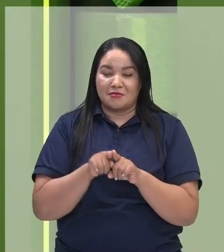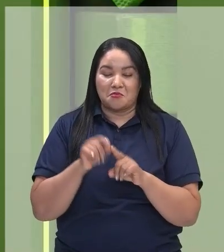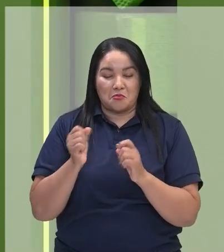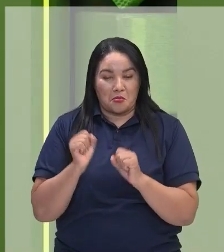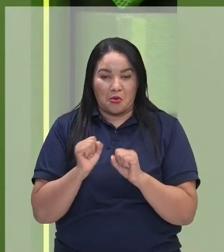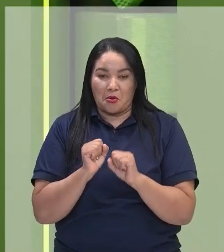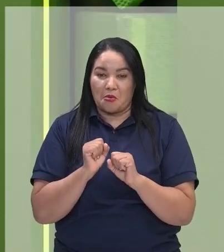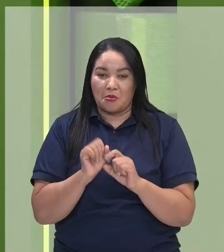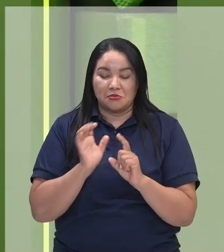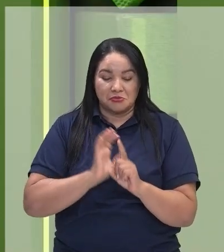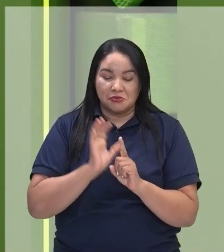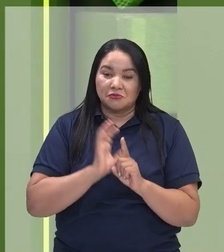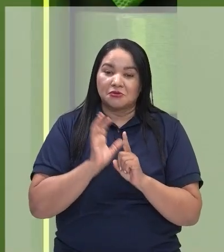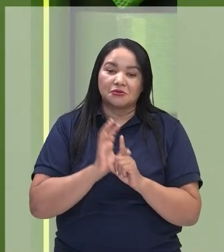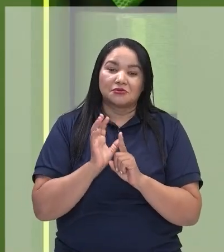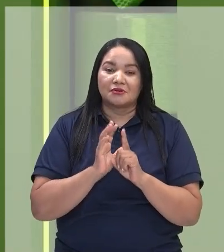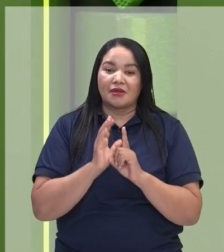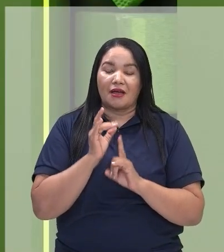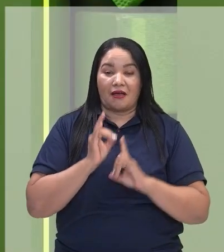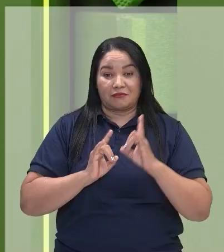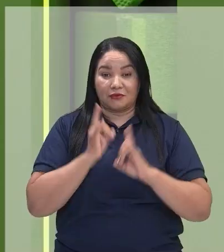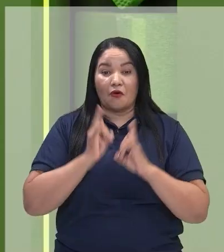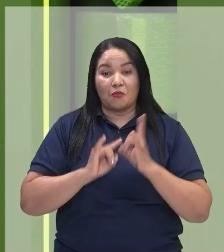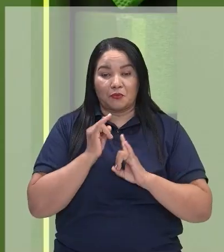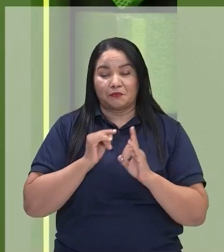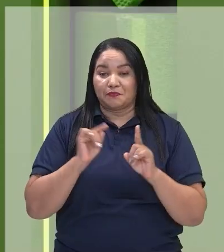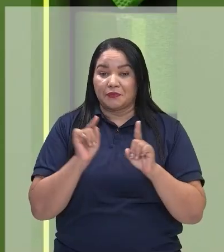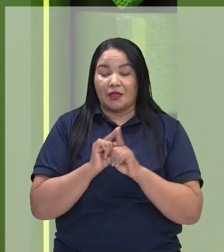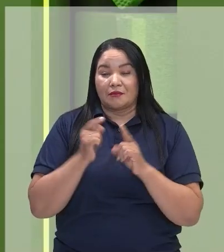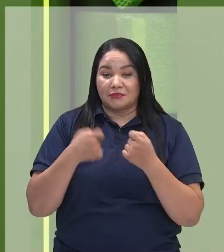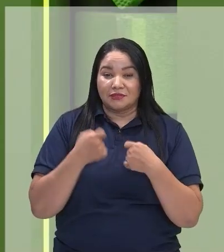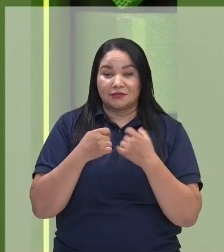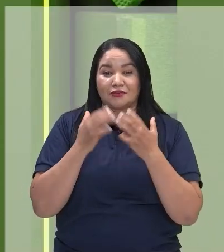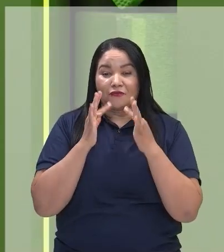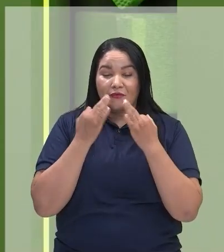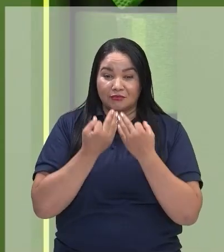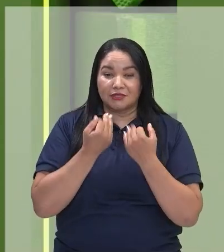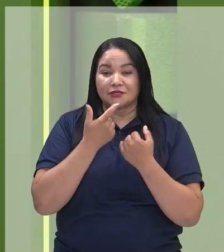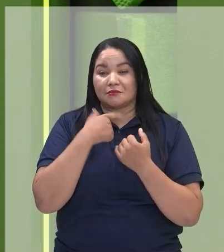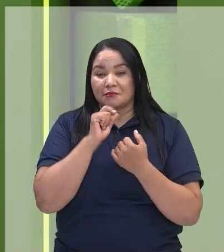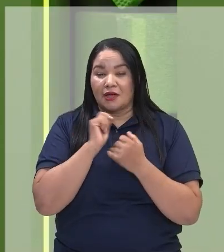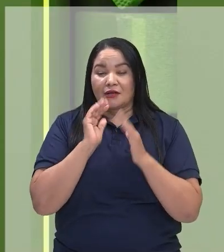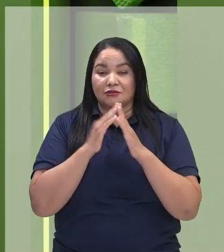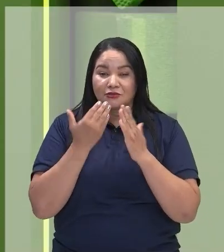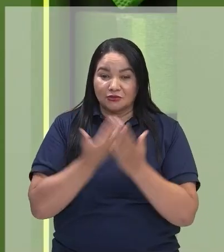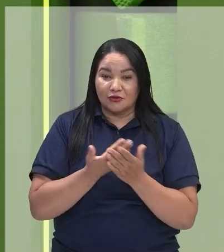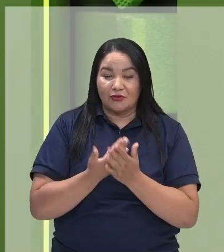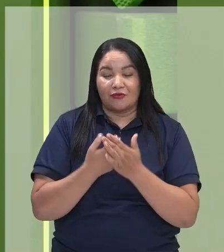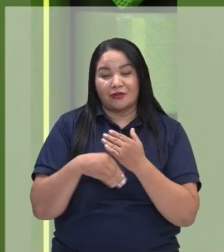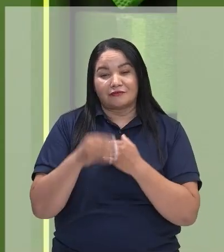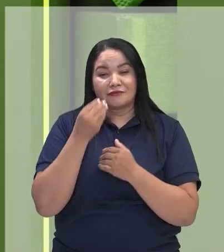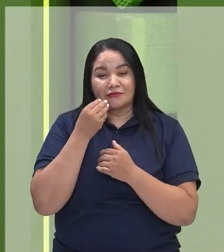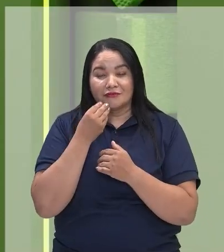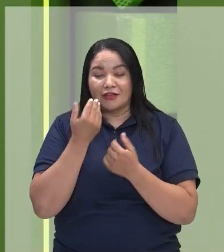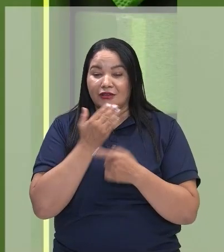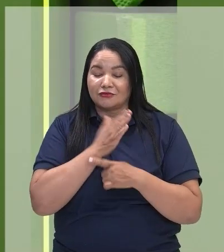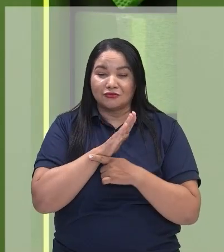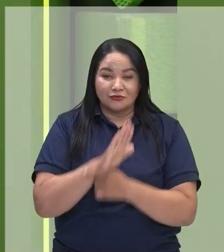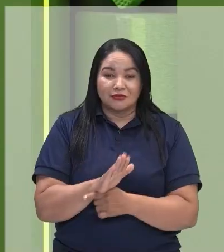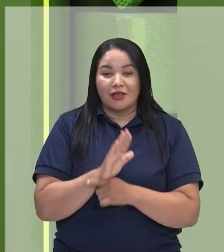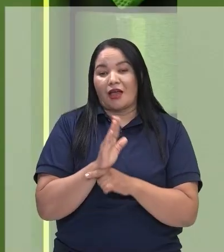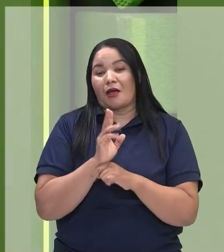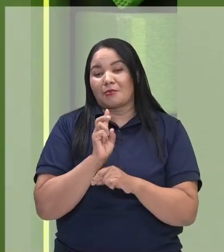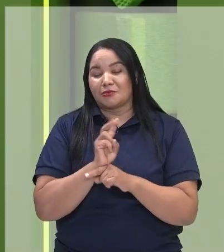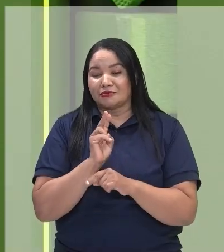ali pela ação desses hormônios, né? Cabe aí aos pais, à família, à escola, tentar acolher, né, proteger aí